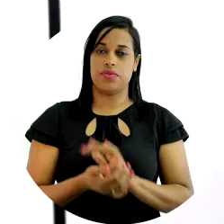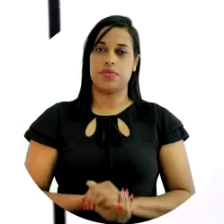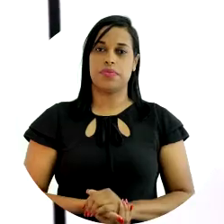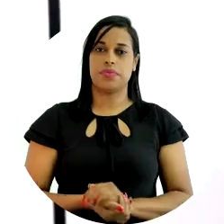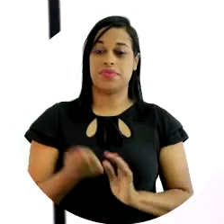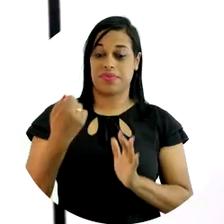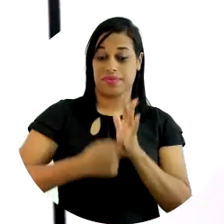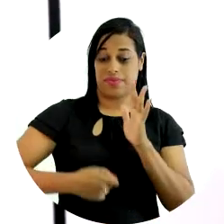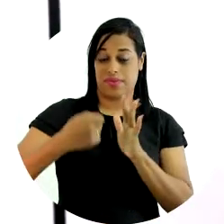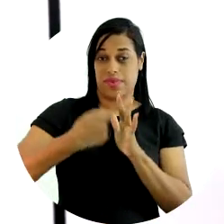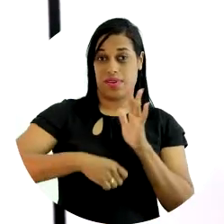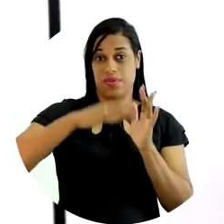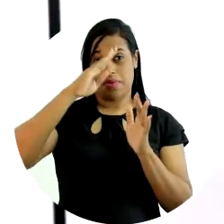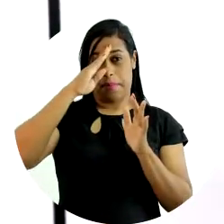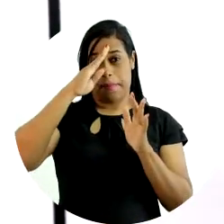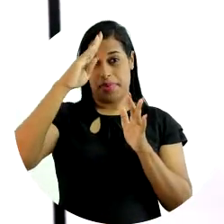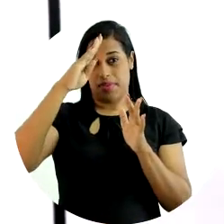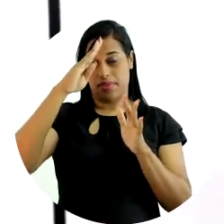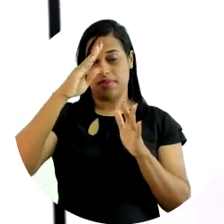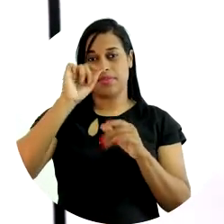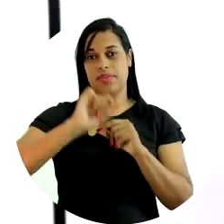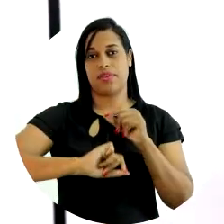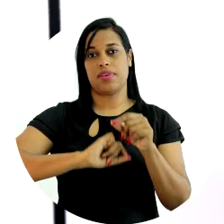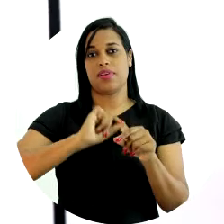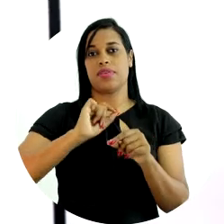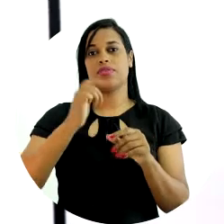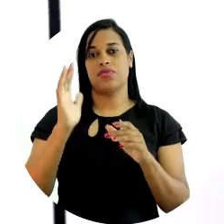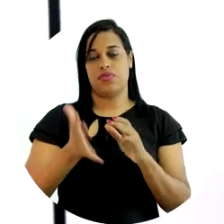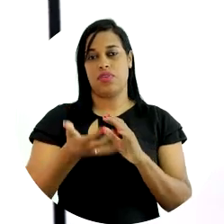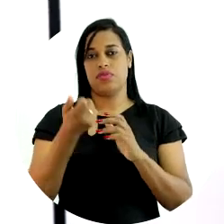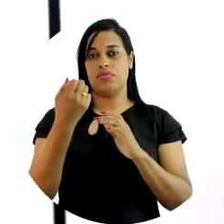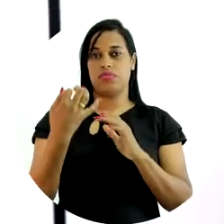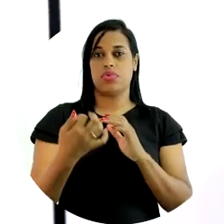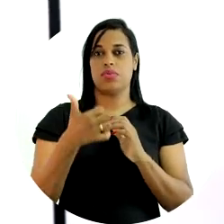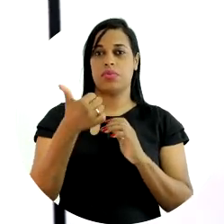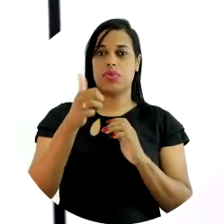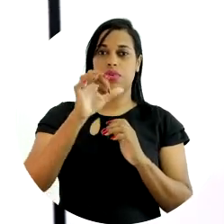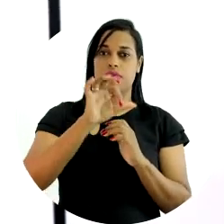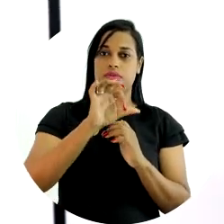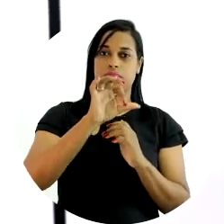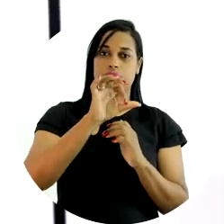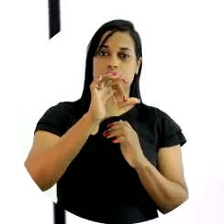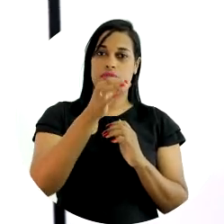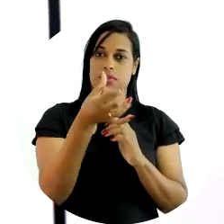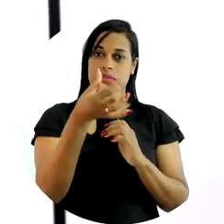das escolas, né? Na ditadura militar, que começou em 1964,